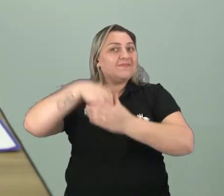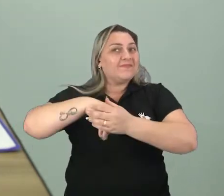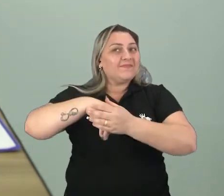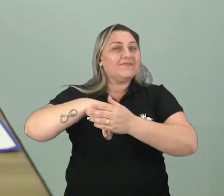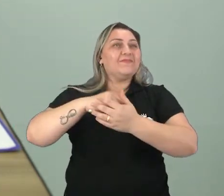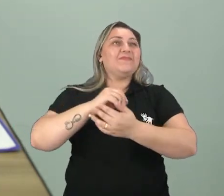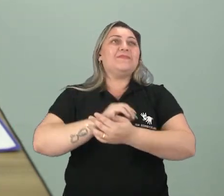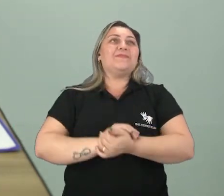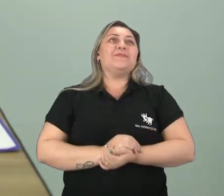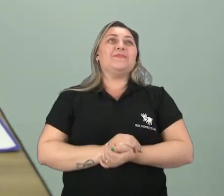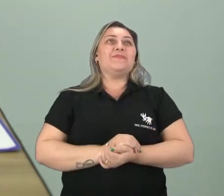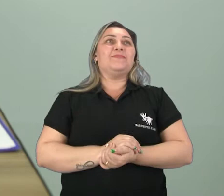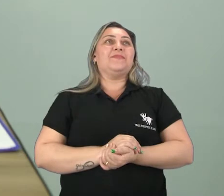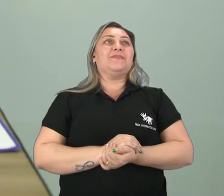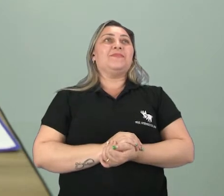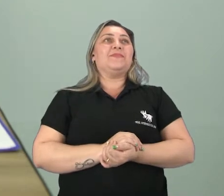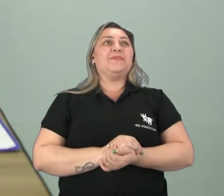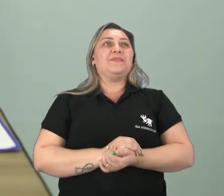aqui dentro